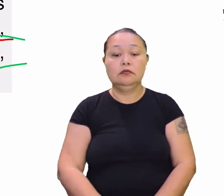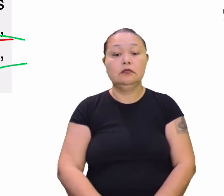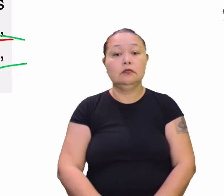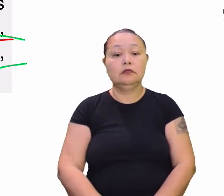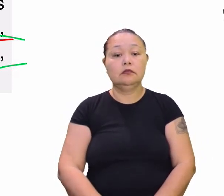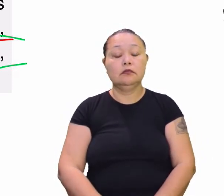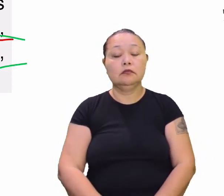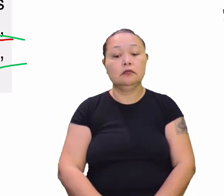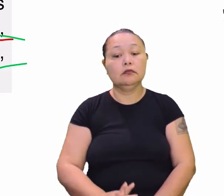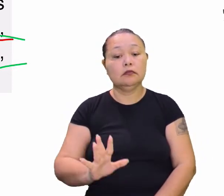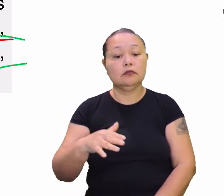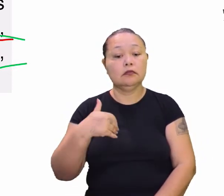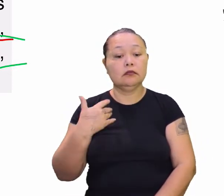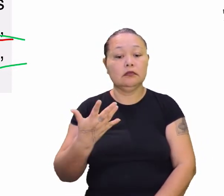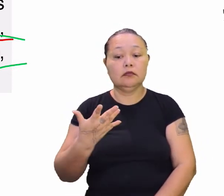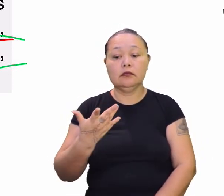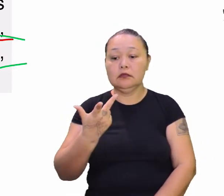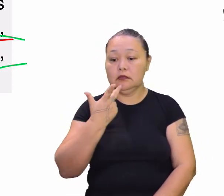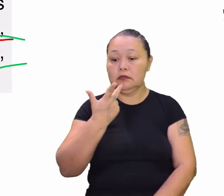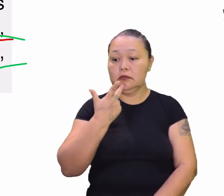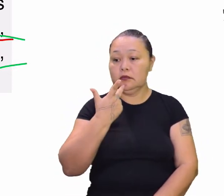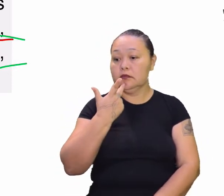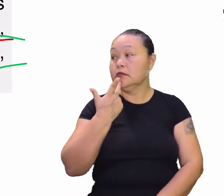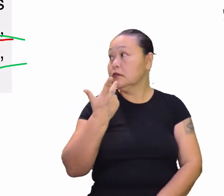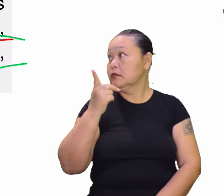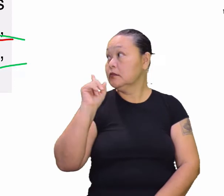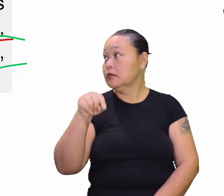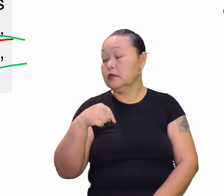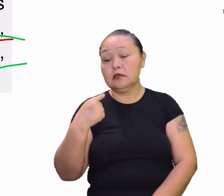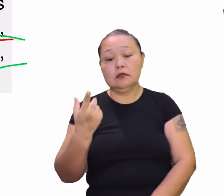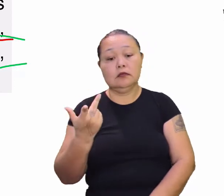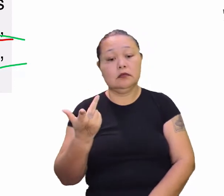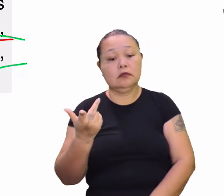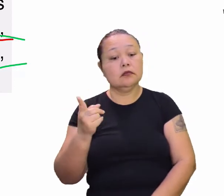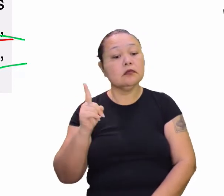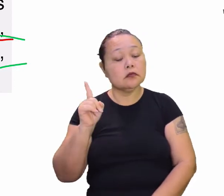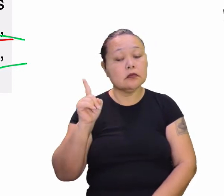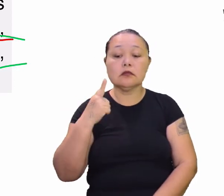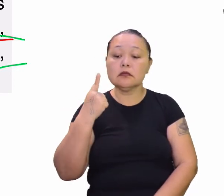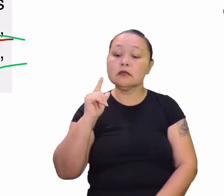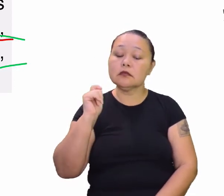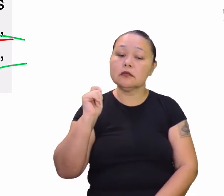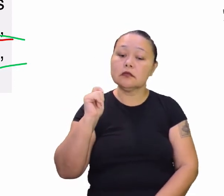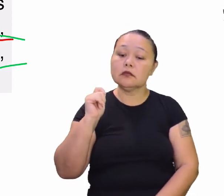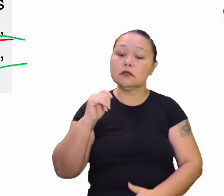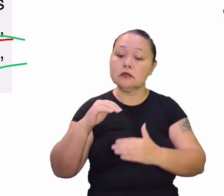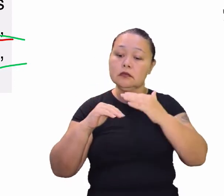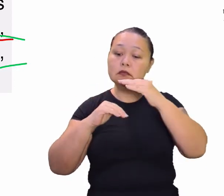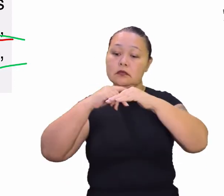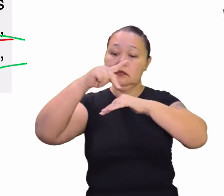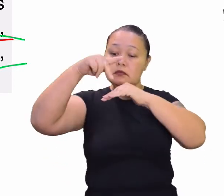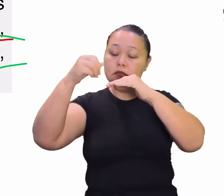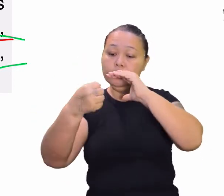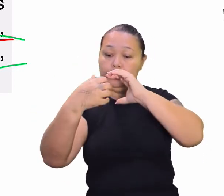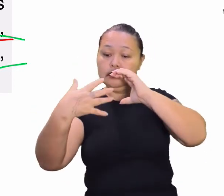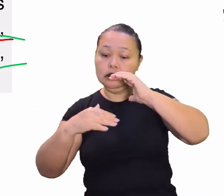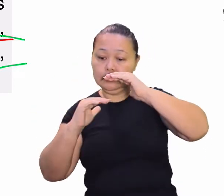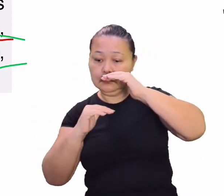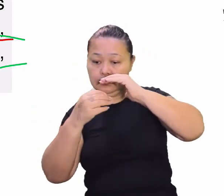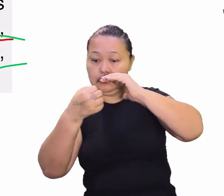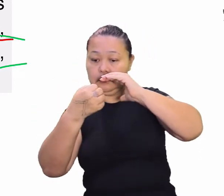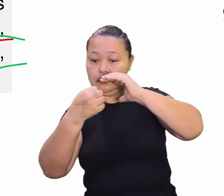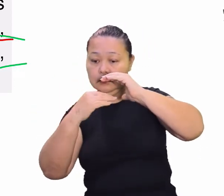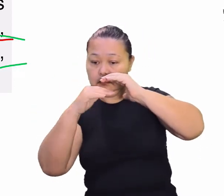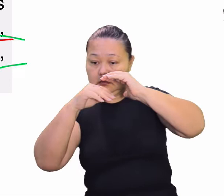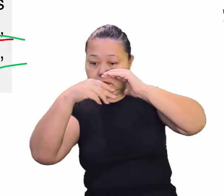Então vamos lá, olha só. Isso aí foi uma observação interessante, né, Rogério? Sim. Porque os emergentes, eles têm as características de subdesenvolvidos.